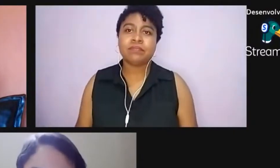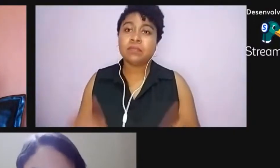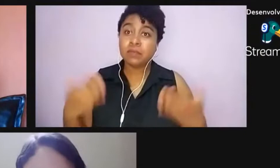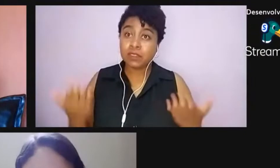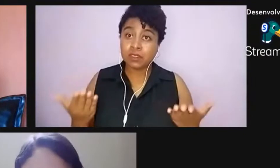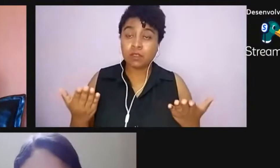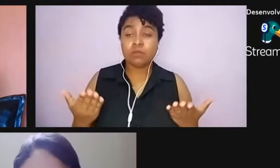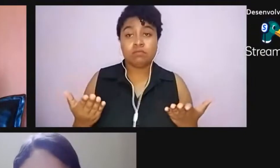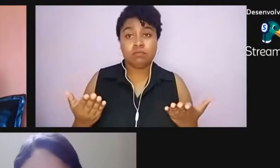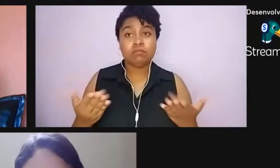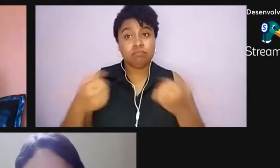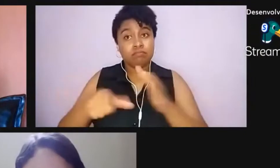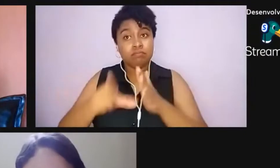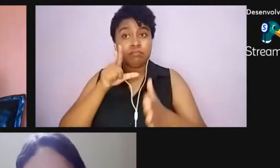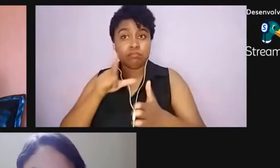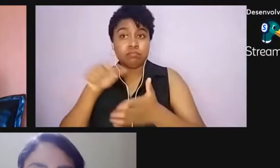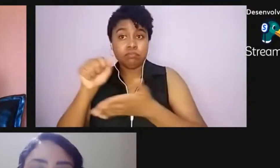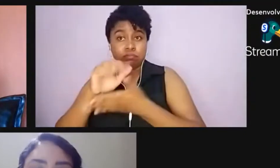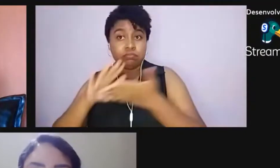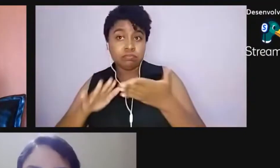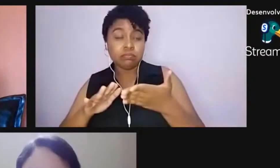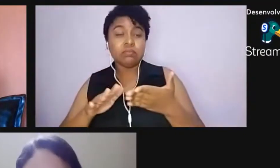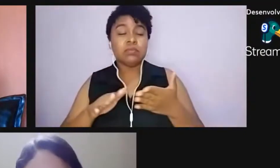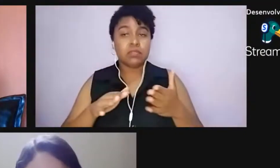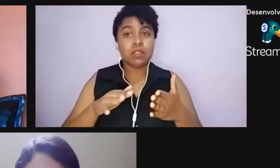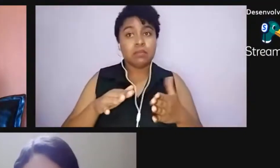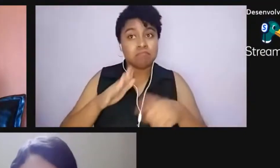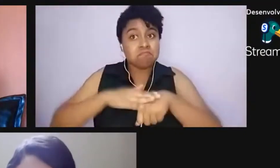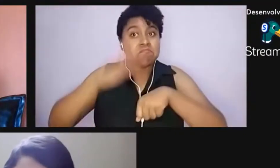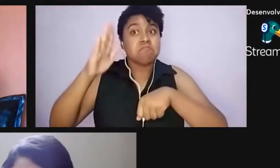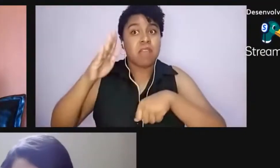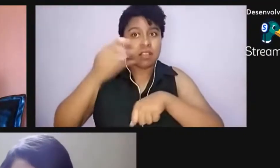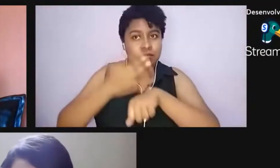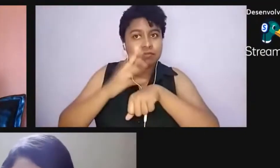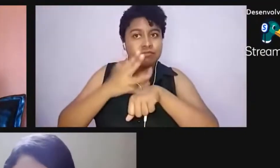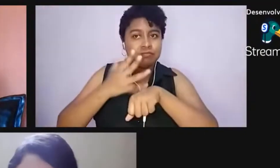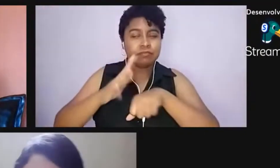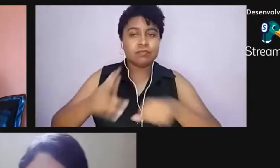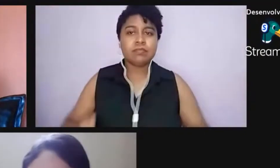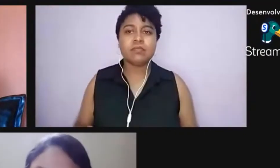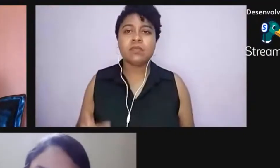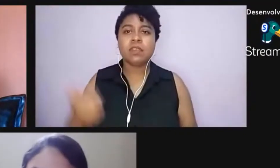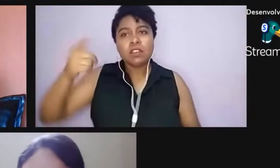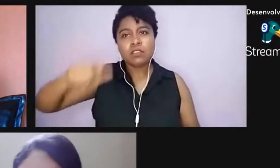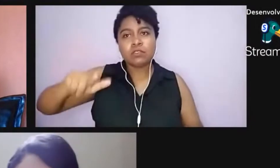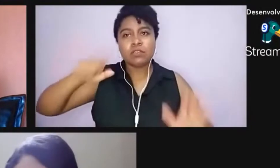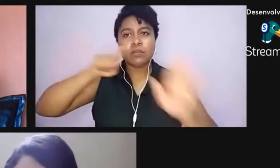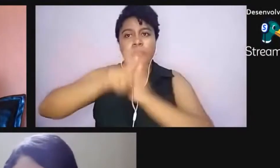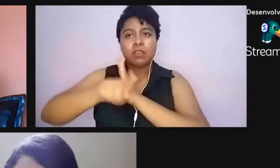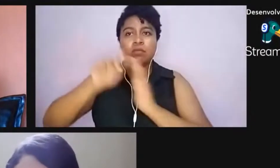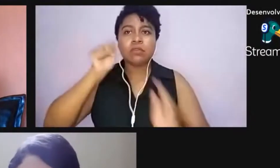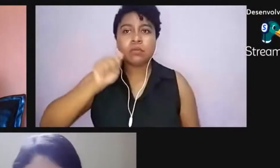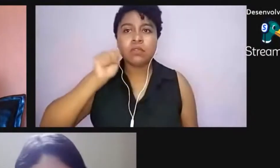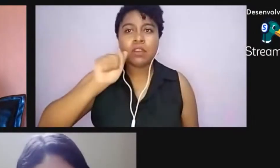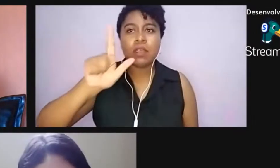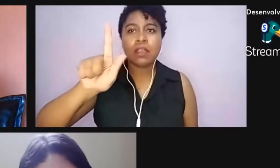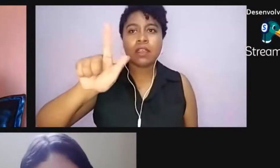geralmente no ensino. A gente também tem uma outra pergunta aqui da Gabriela.